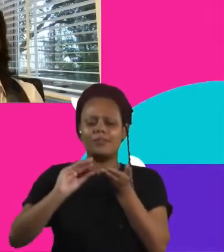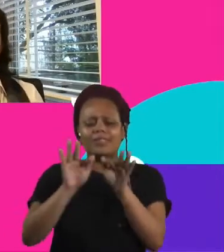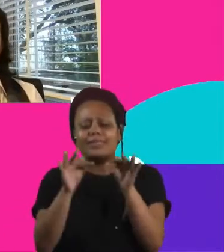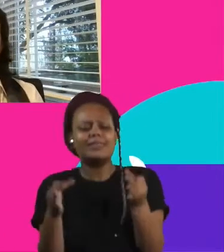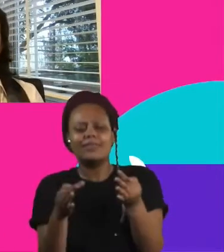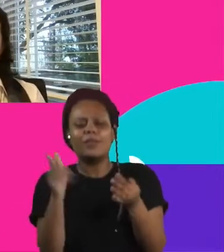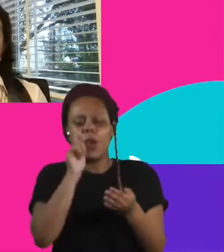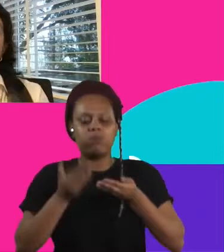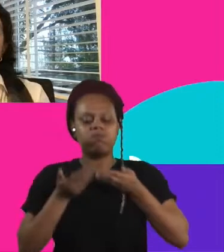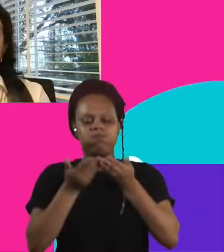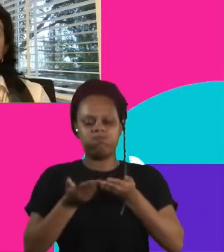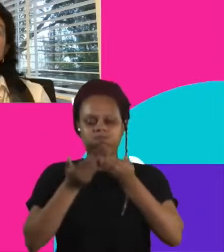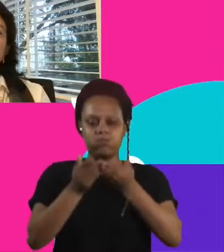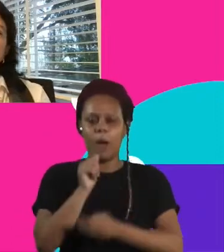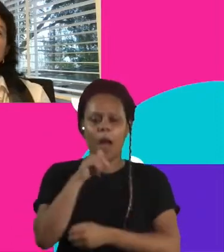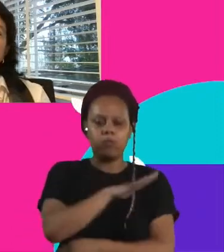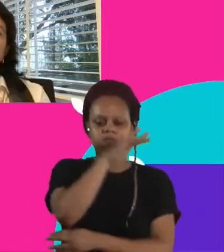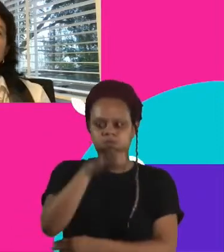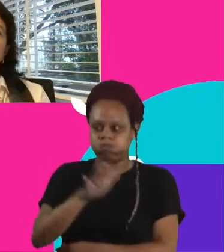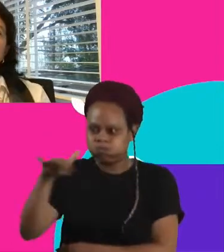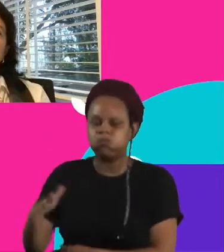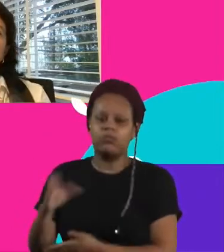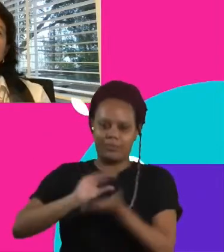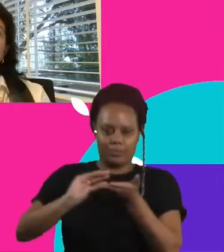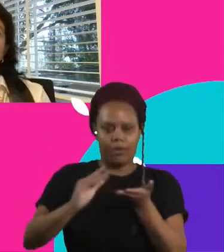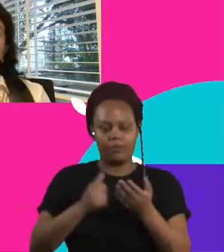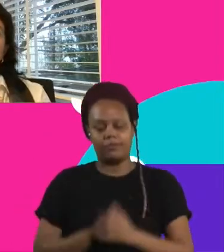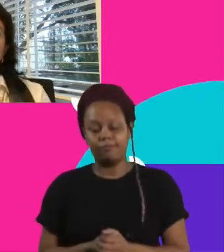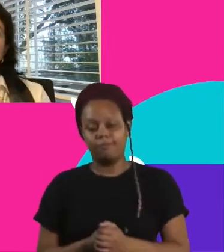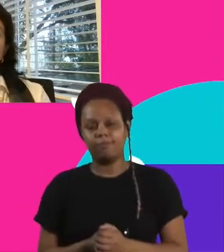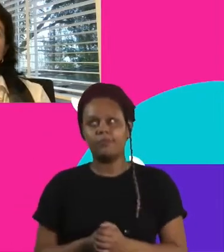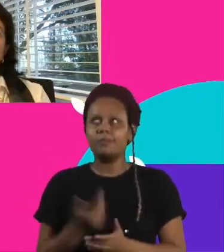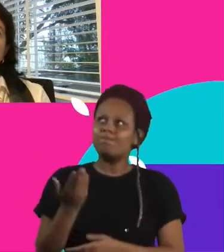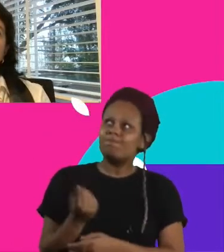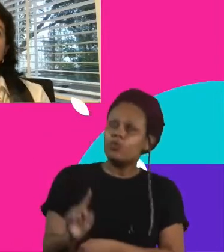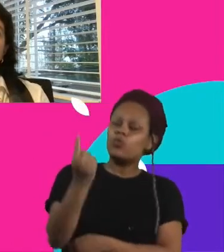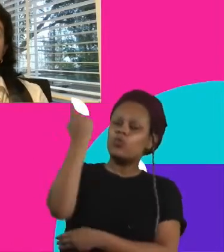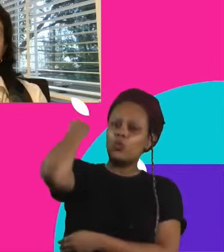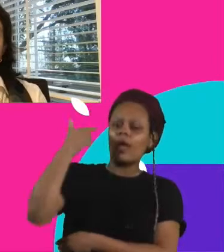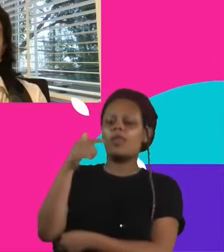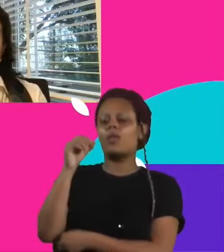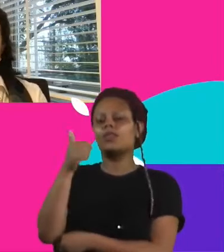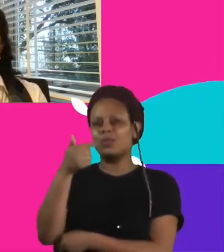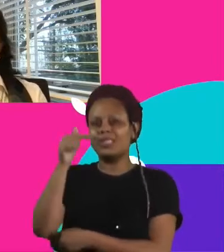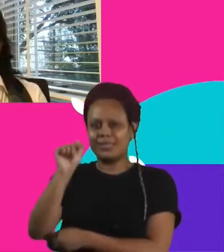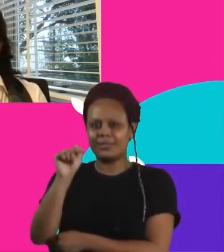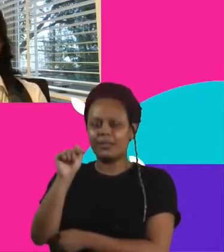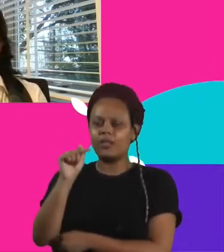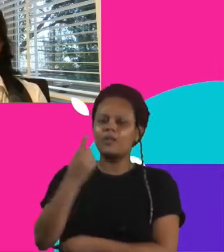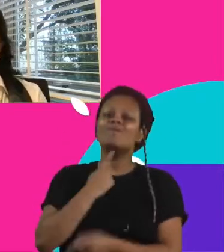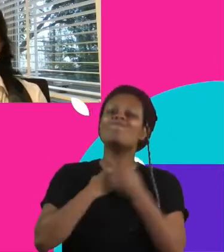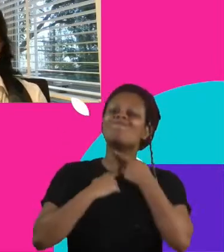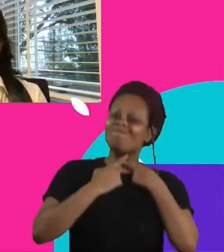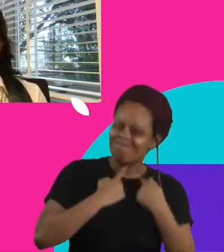nesse oceano, nadar nesse oceano. E aí nasce, lá em 2017, uma vontade de trabalhar com dados para